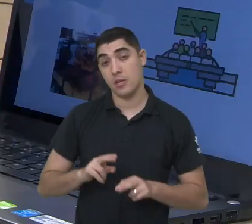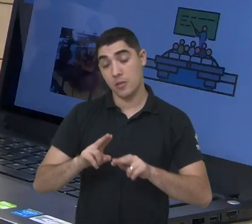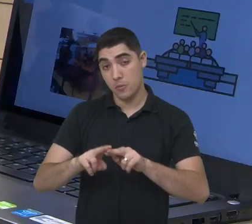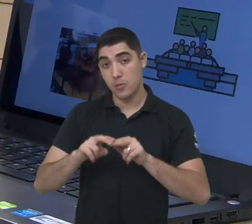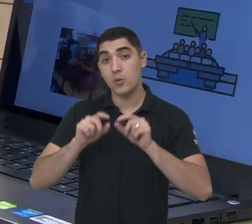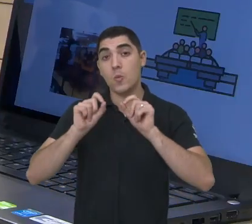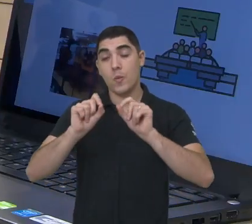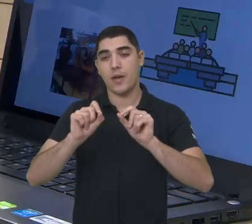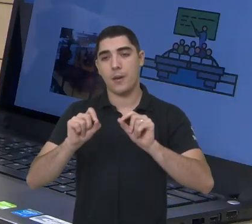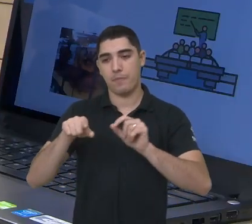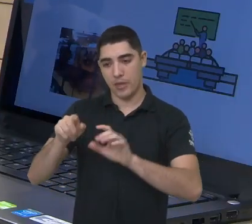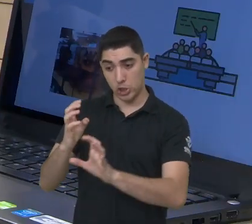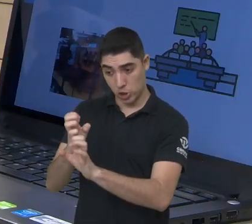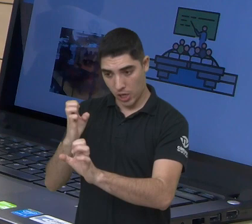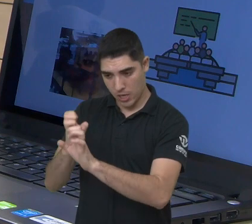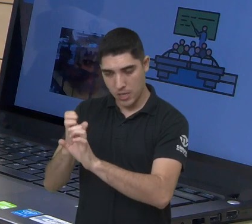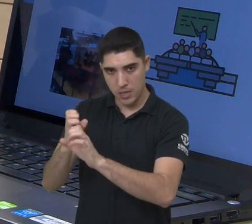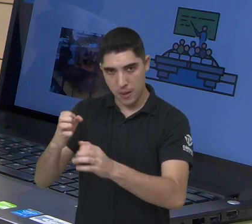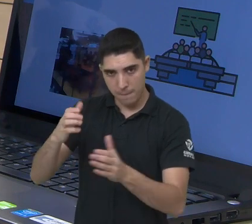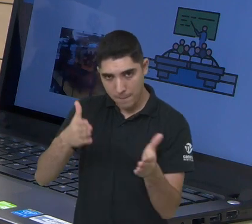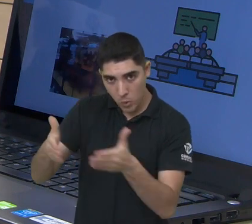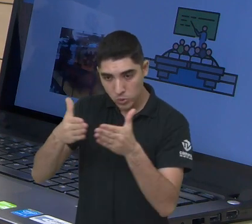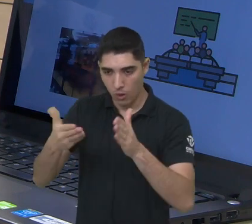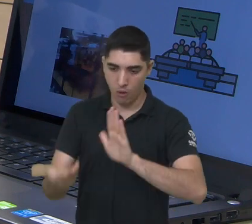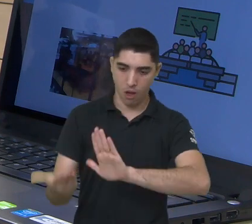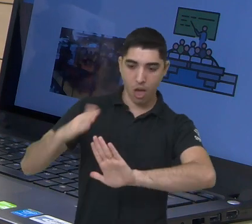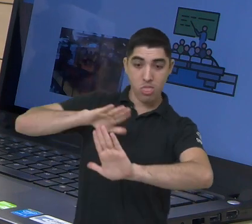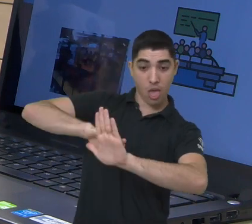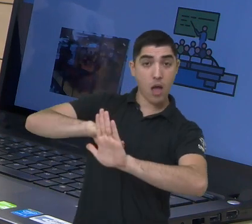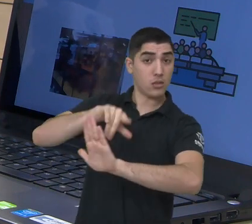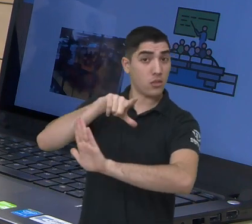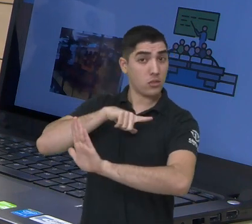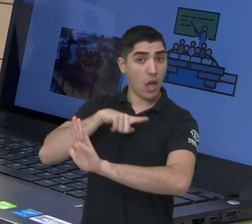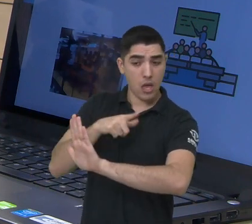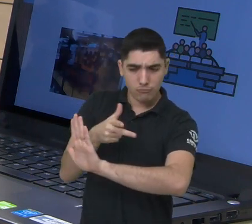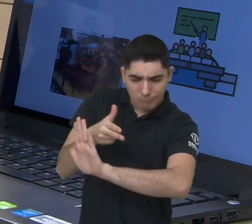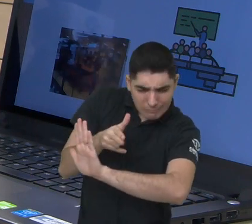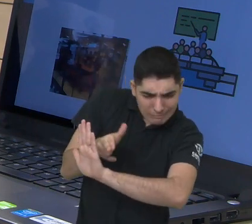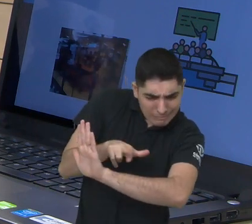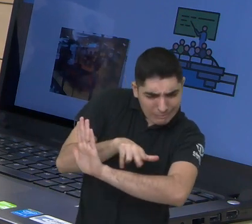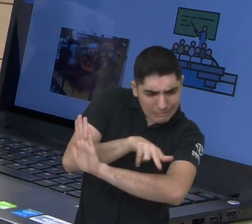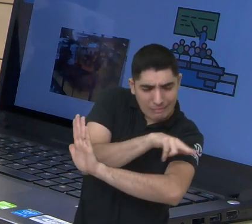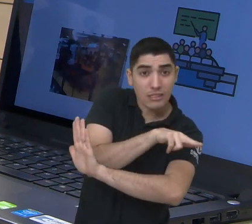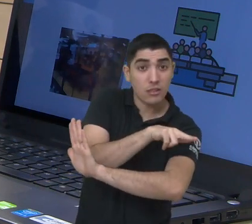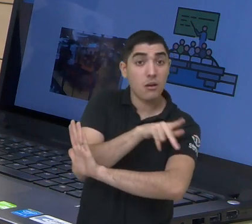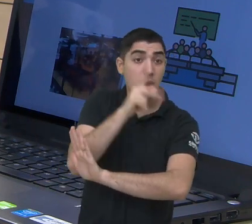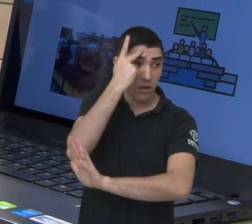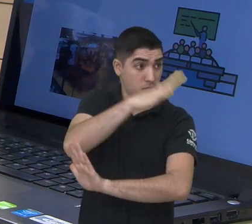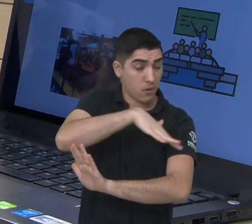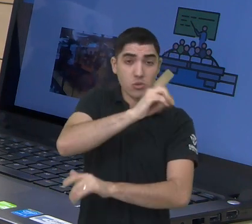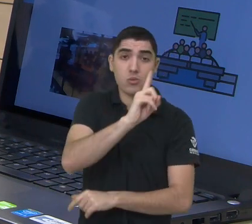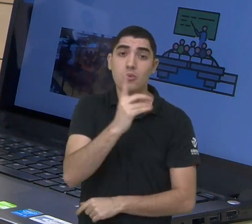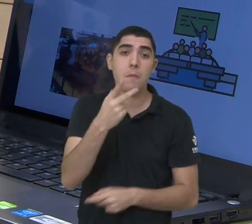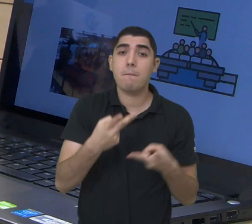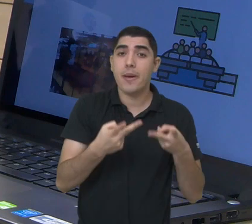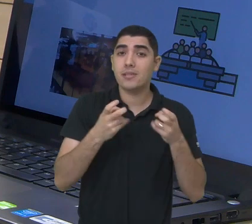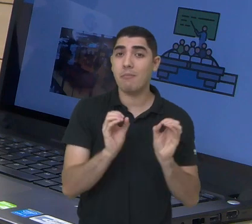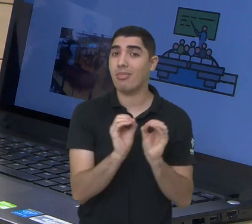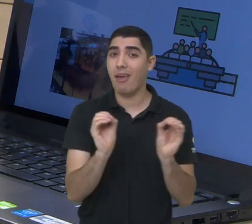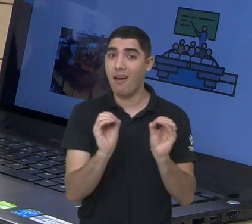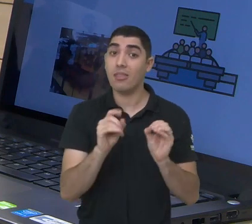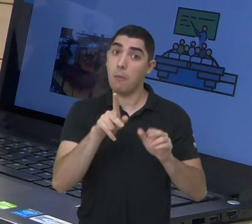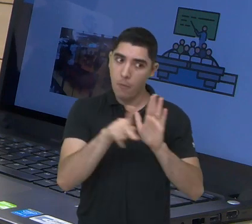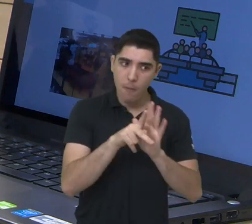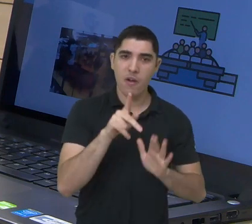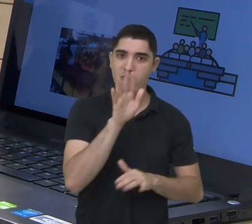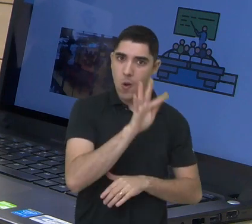E há um mundo por detrás da engenharia de produção que muitas vezes a gente não consegue ter a percepção ao longo da faculdade, ao longo